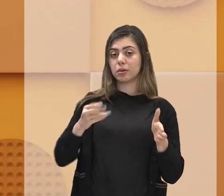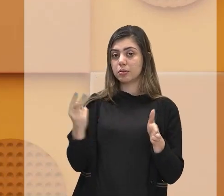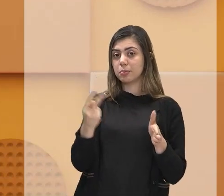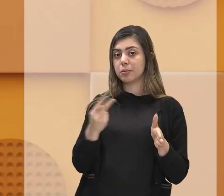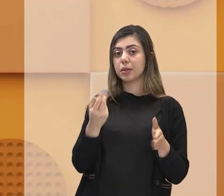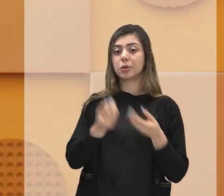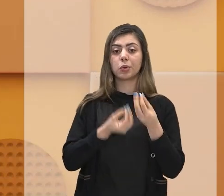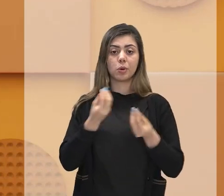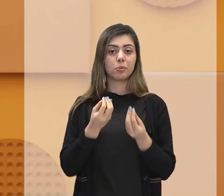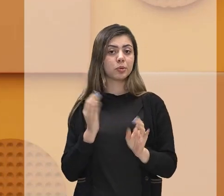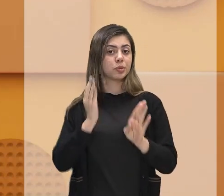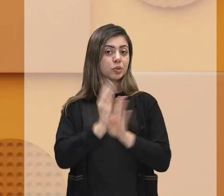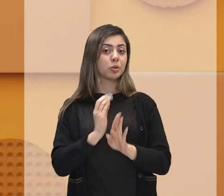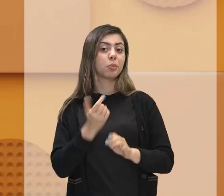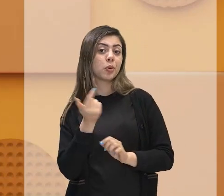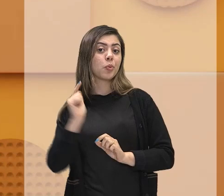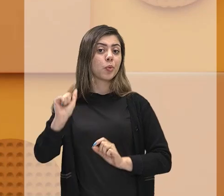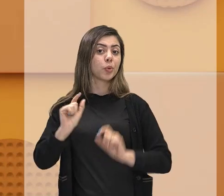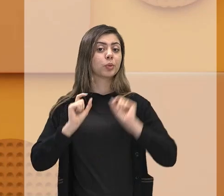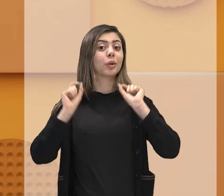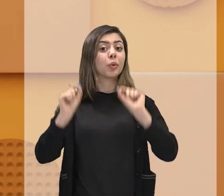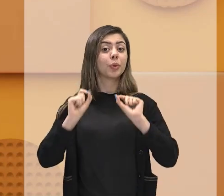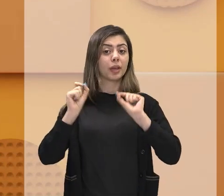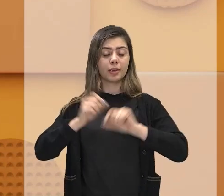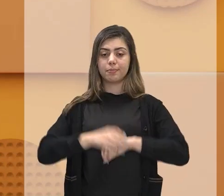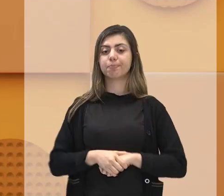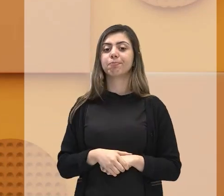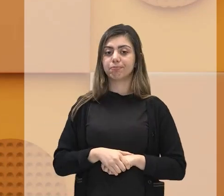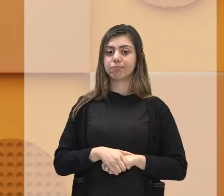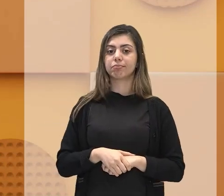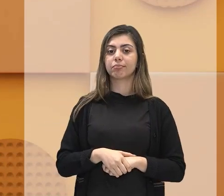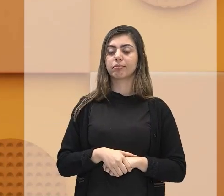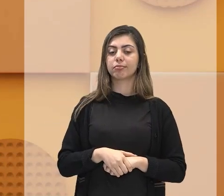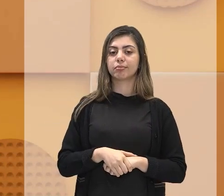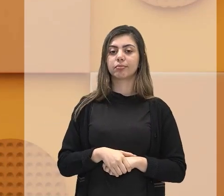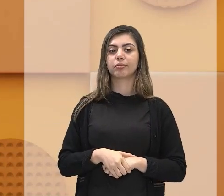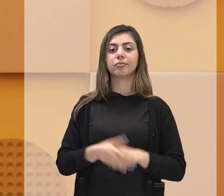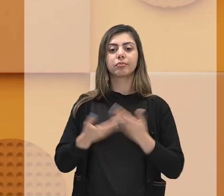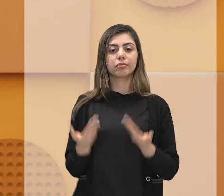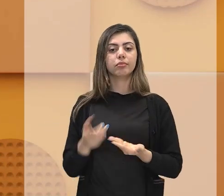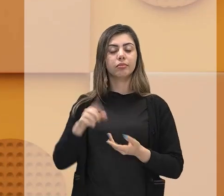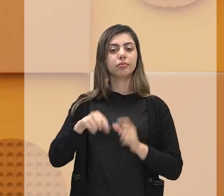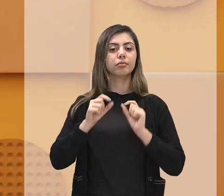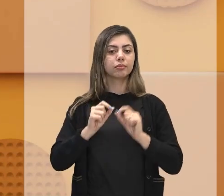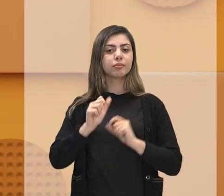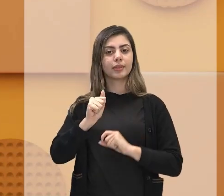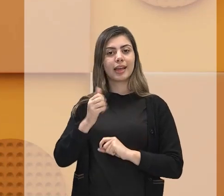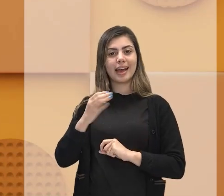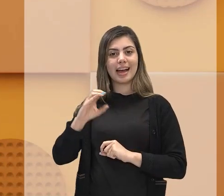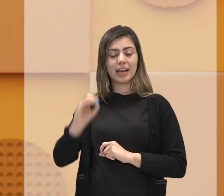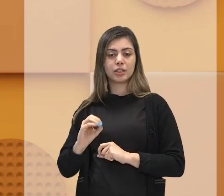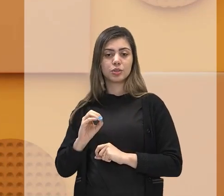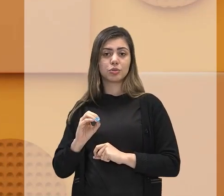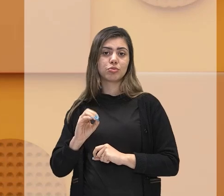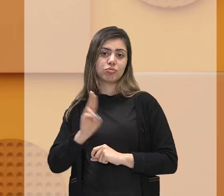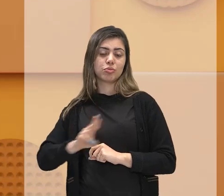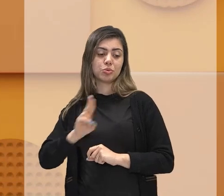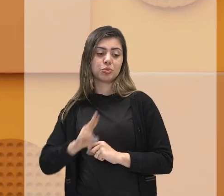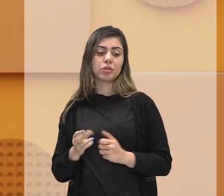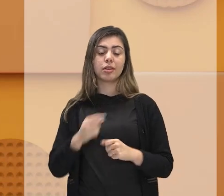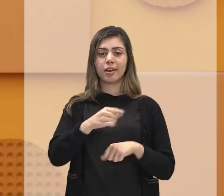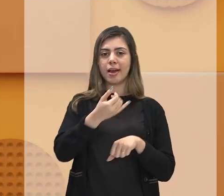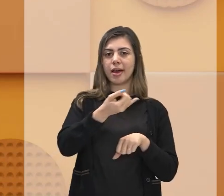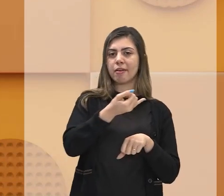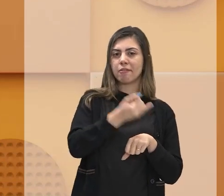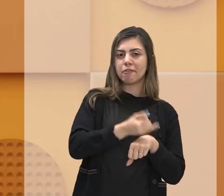da Revolução Industrial também a utilização do aço em substituição ao ferro, né? Que